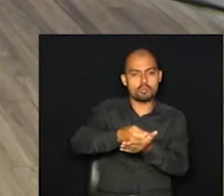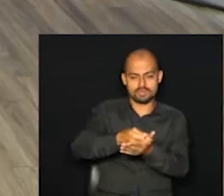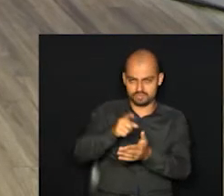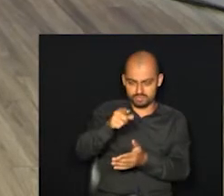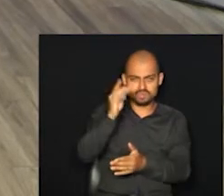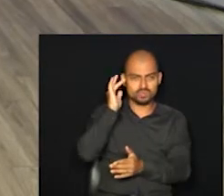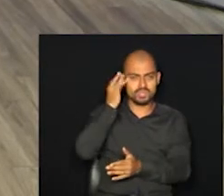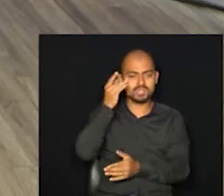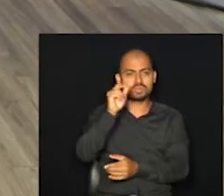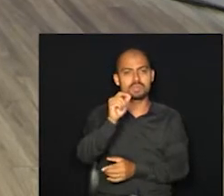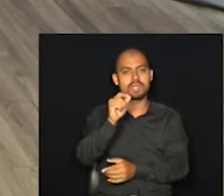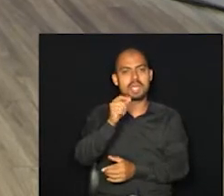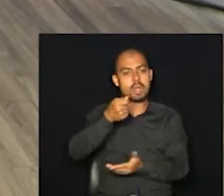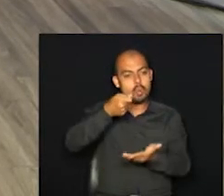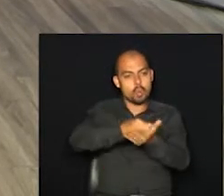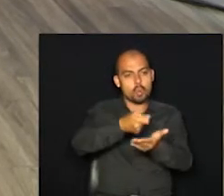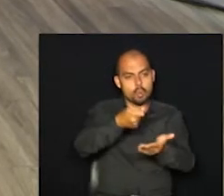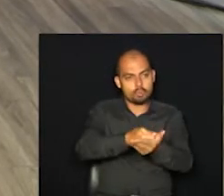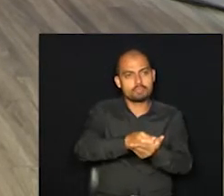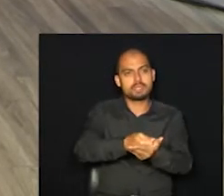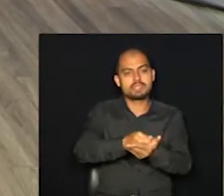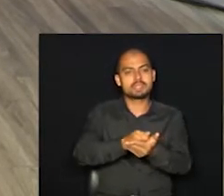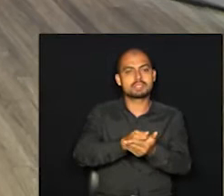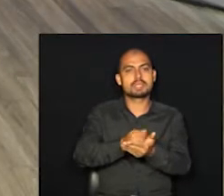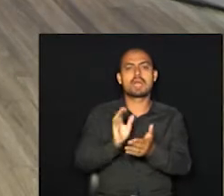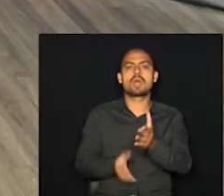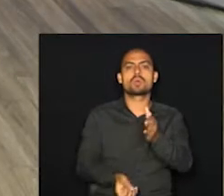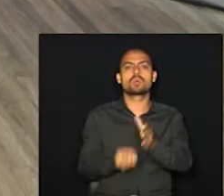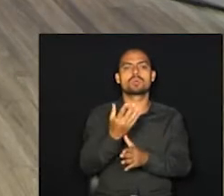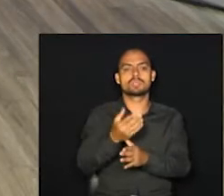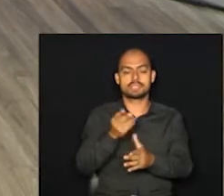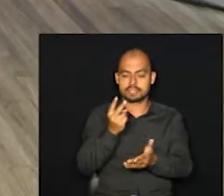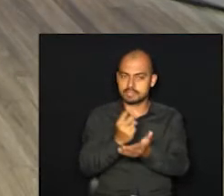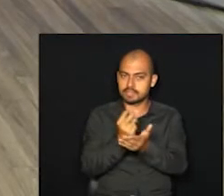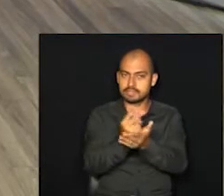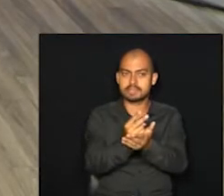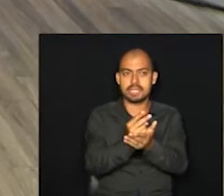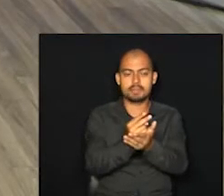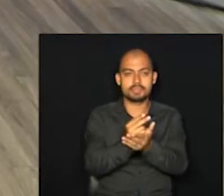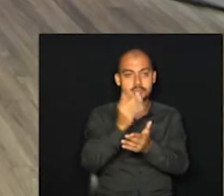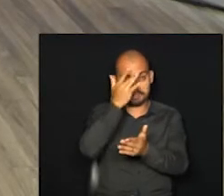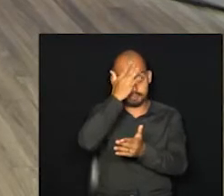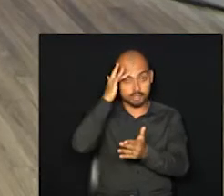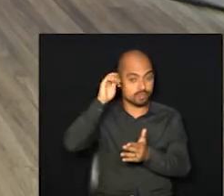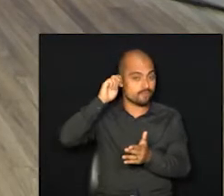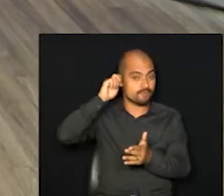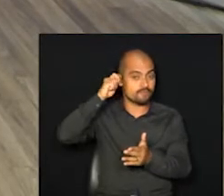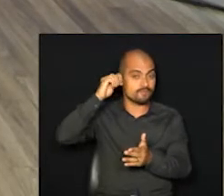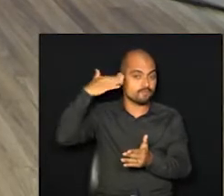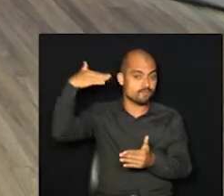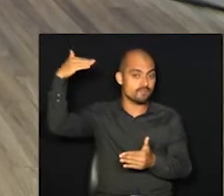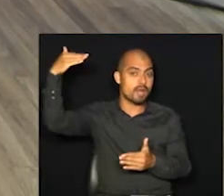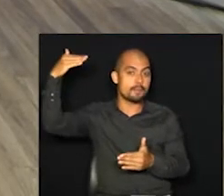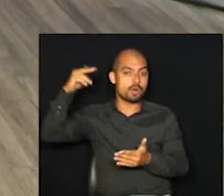que essa cobrança ela vai acontecer com cada vez mais frequência para que as pessoas se posicionem?